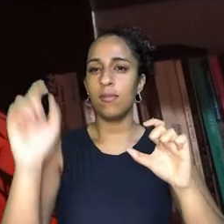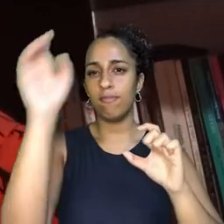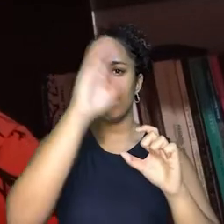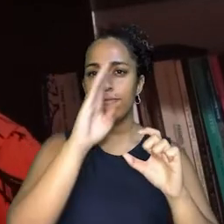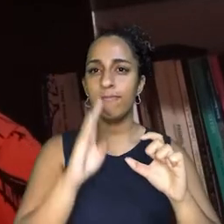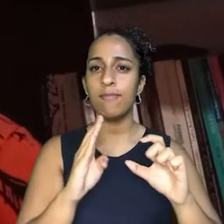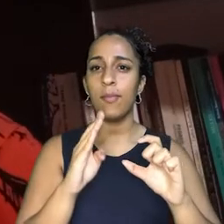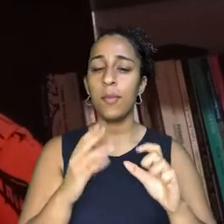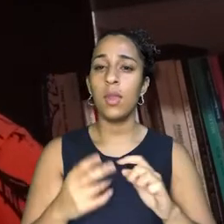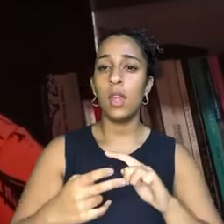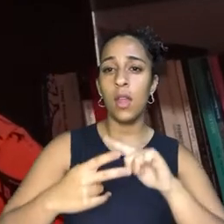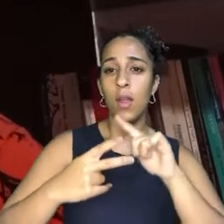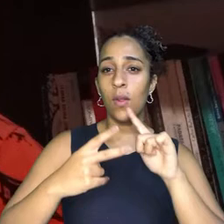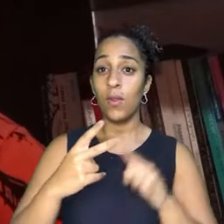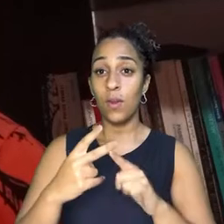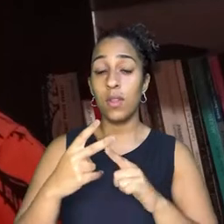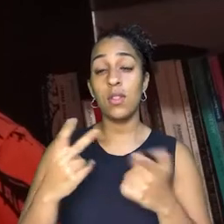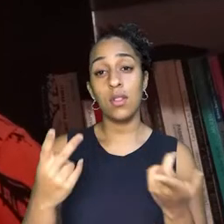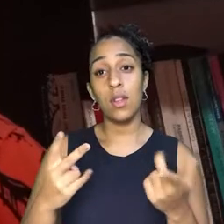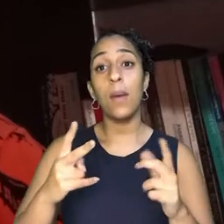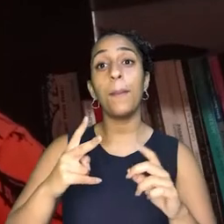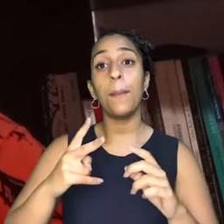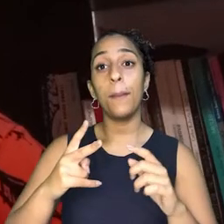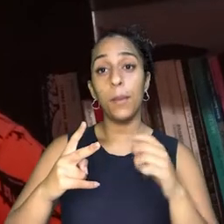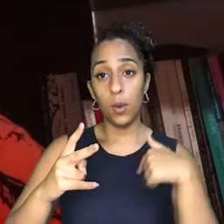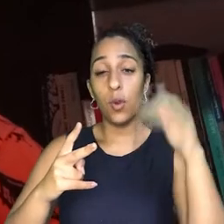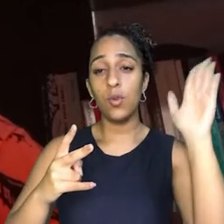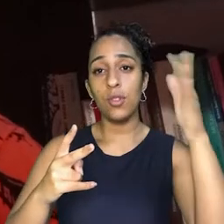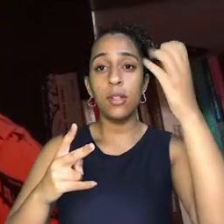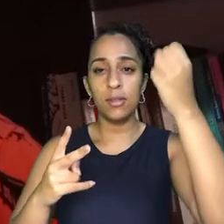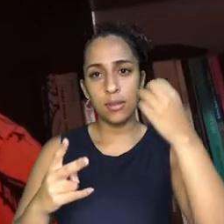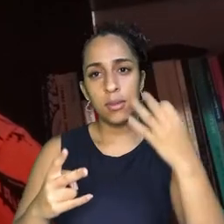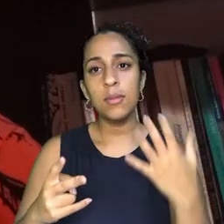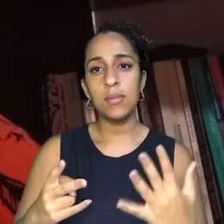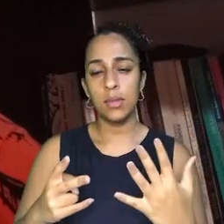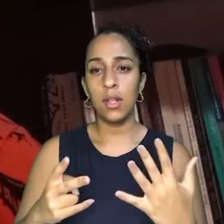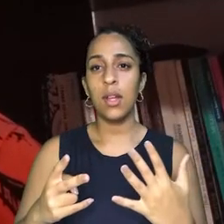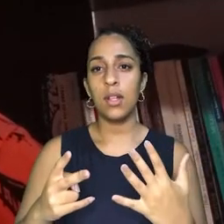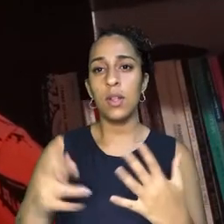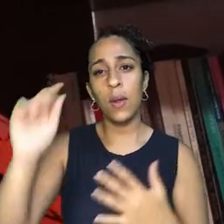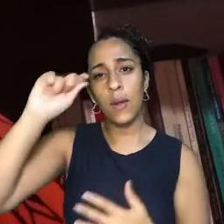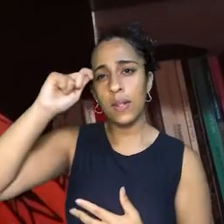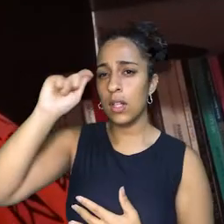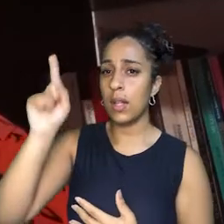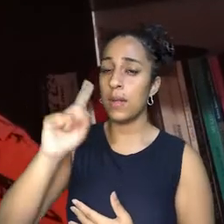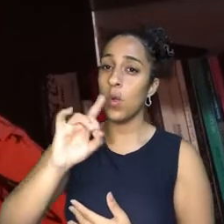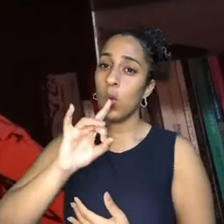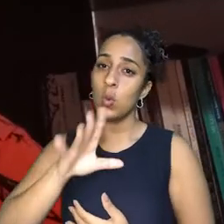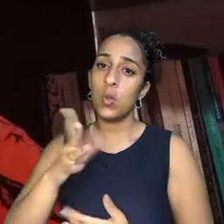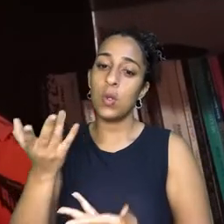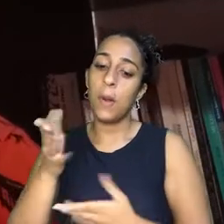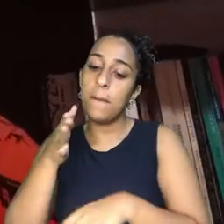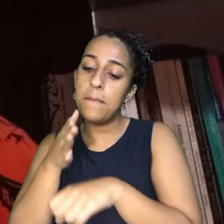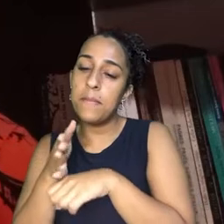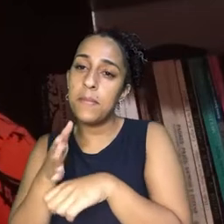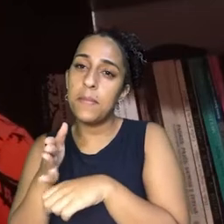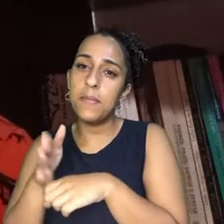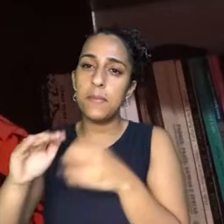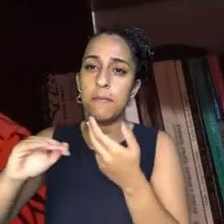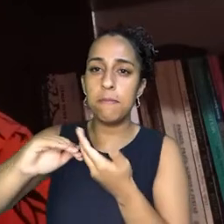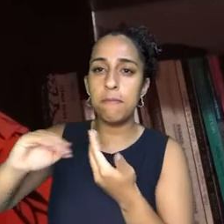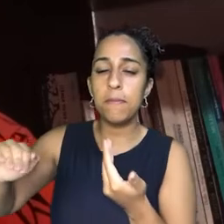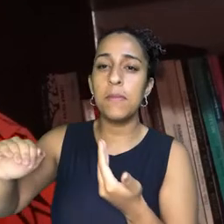os dois pontos elencados acima deixam nítido que os afro brasileiro não foram meros receptores e reprodutores passivos